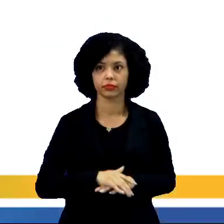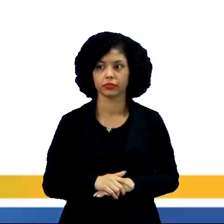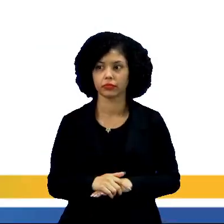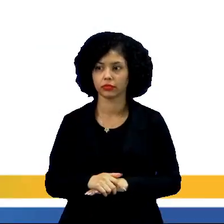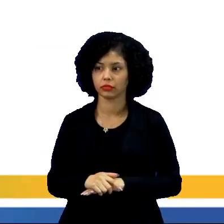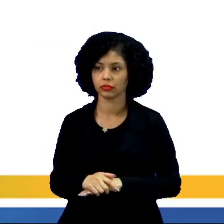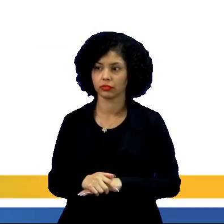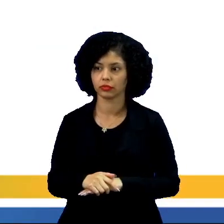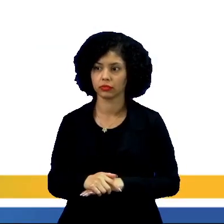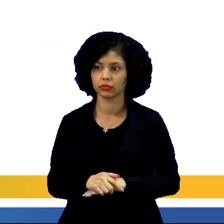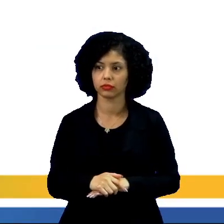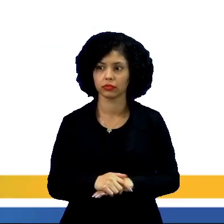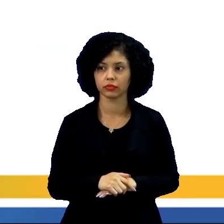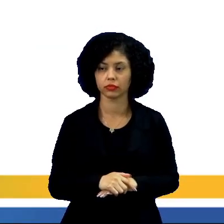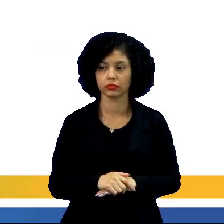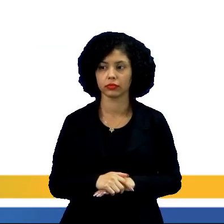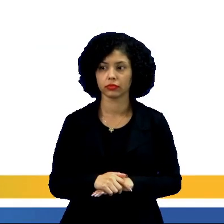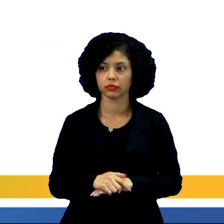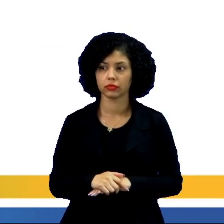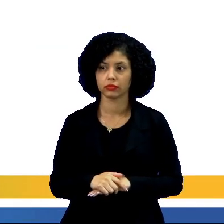lá.